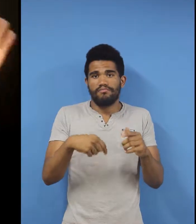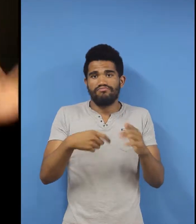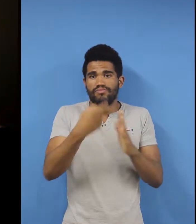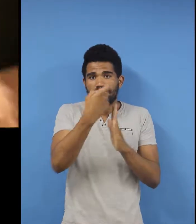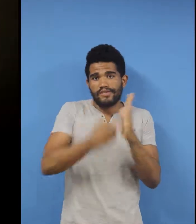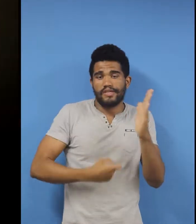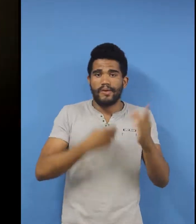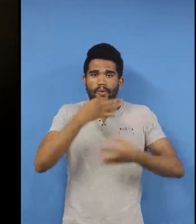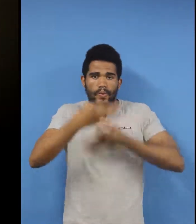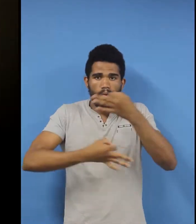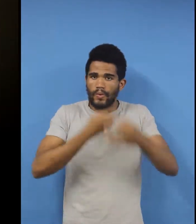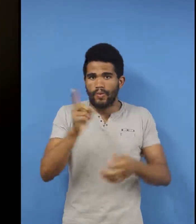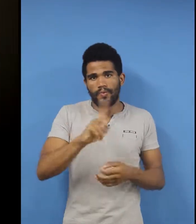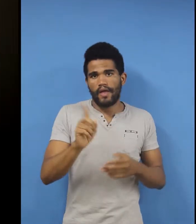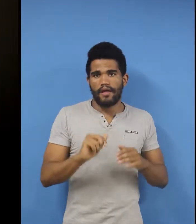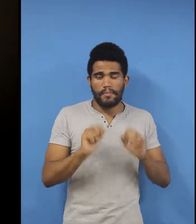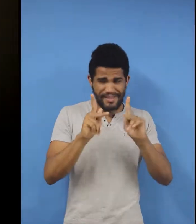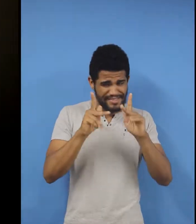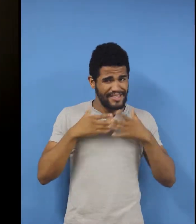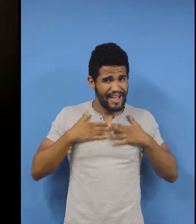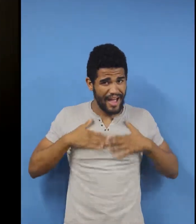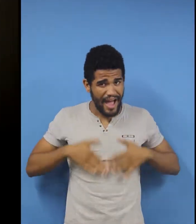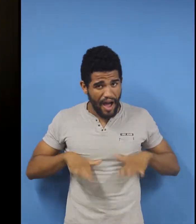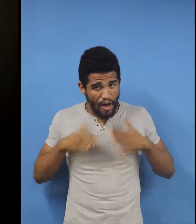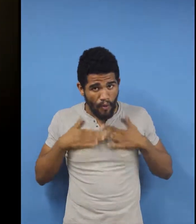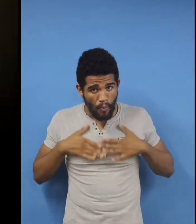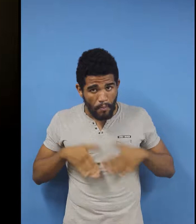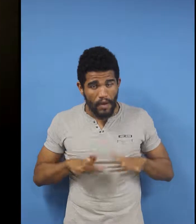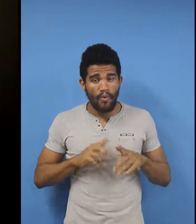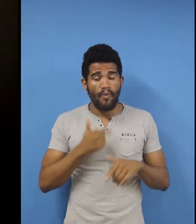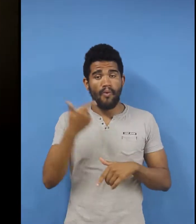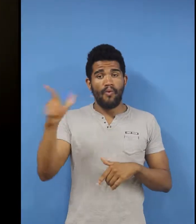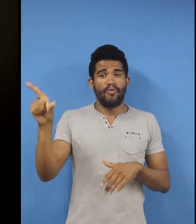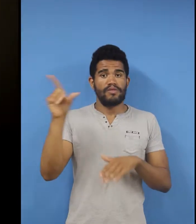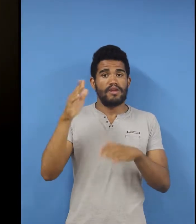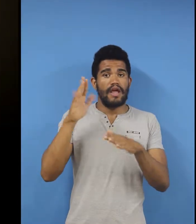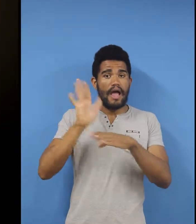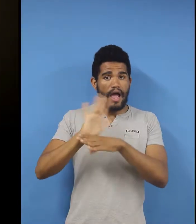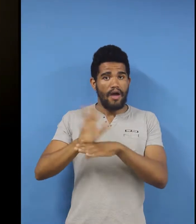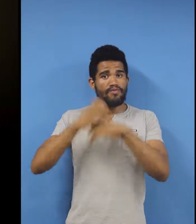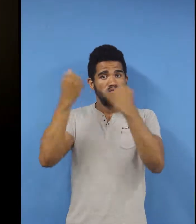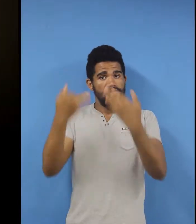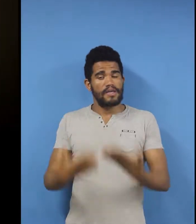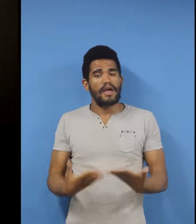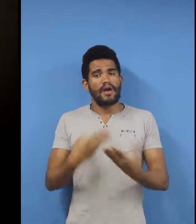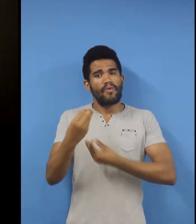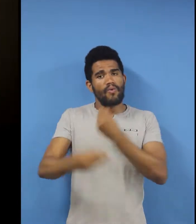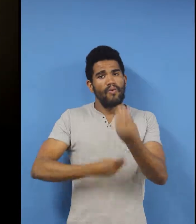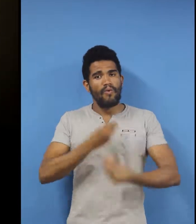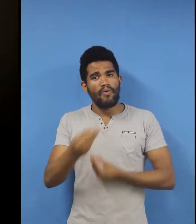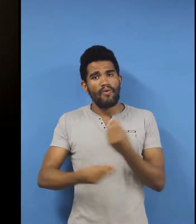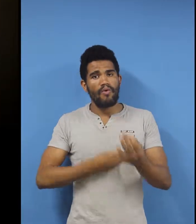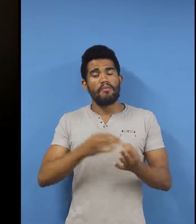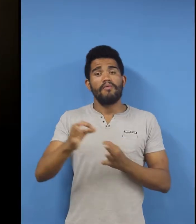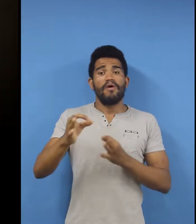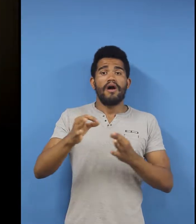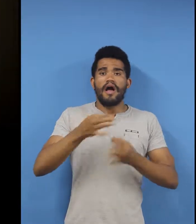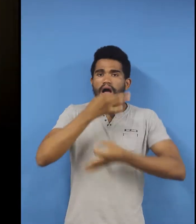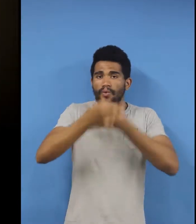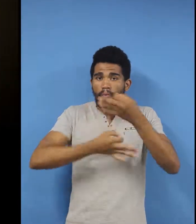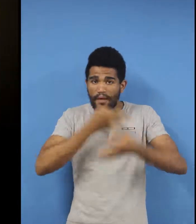como dissertativo argumentativo. Mas calma lá, se preocupa não, porque a próxima aula do curso de redação é sobre formas